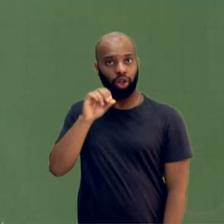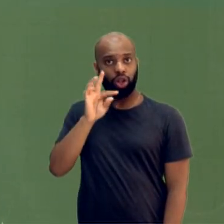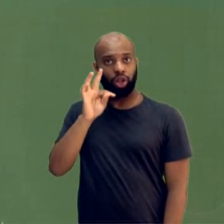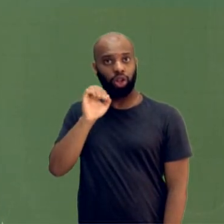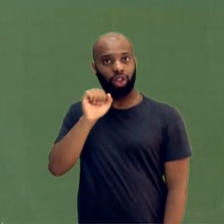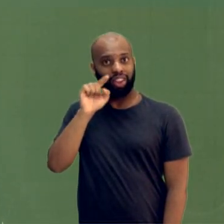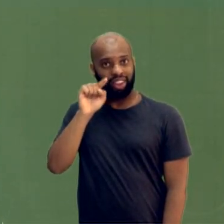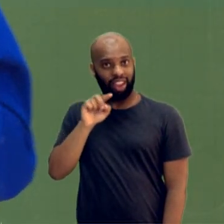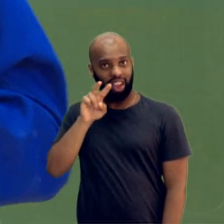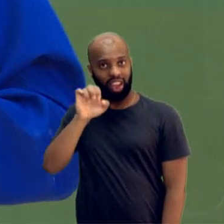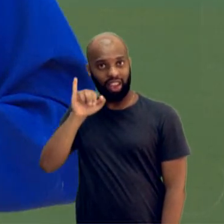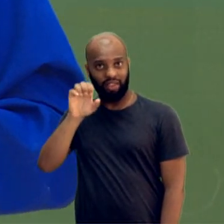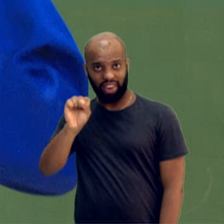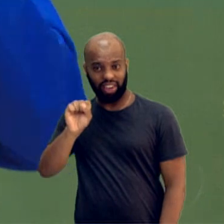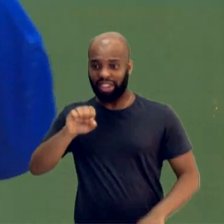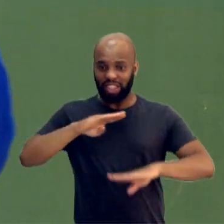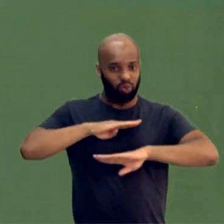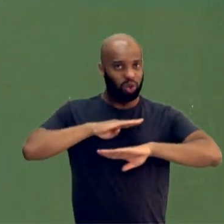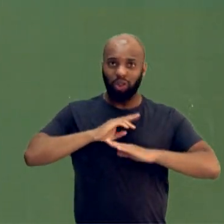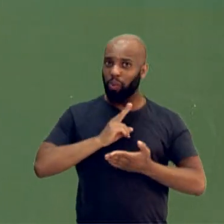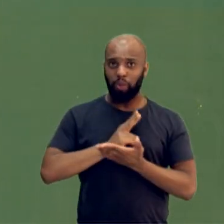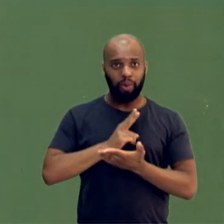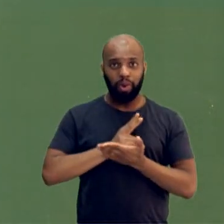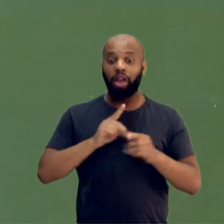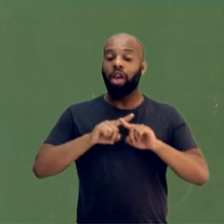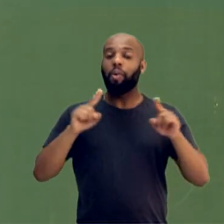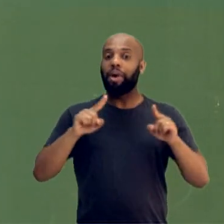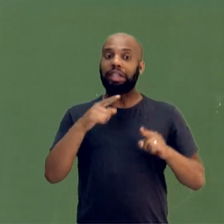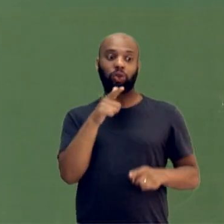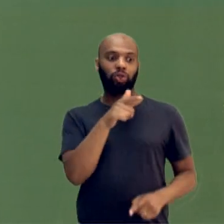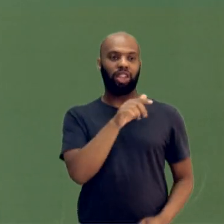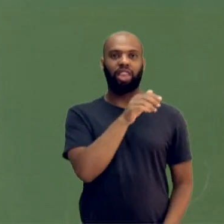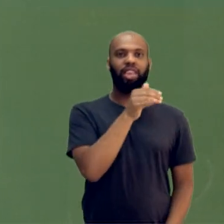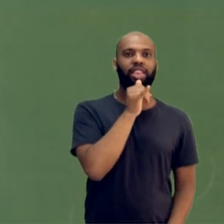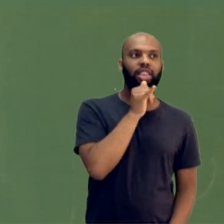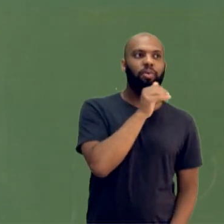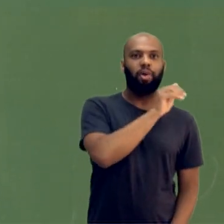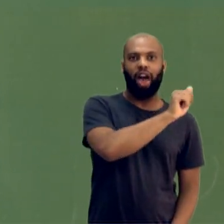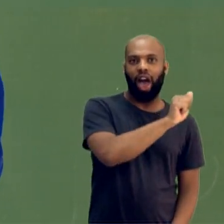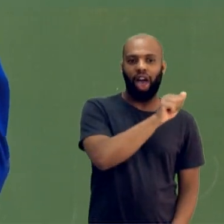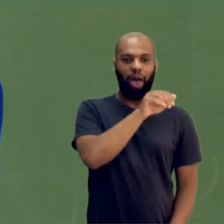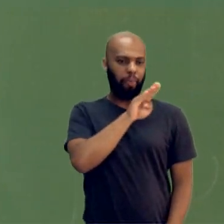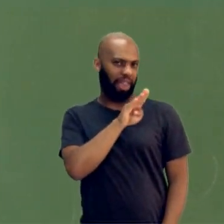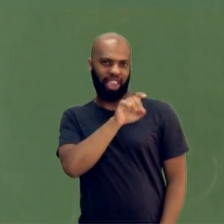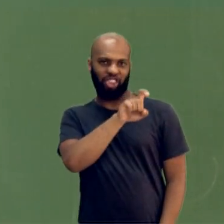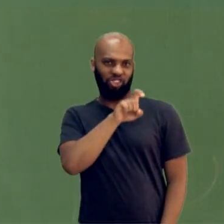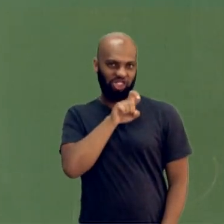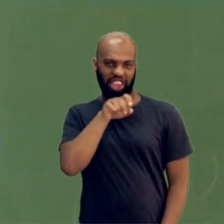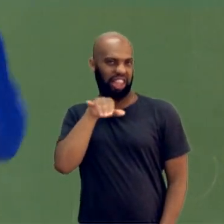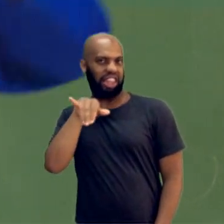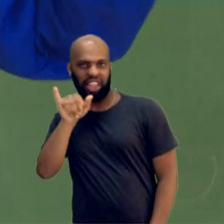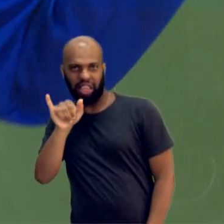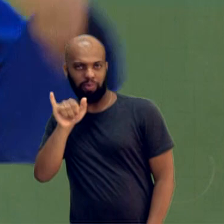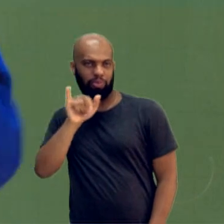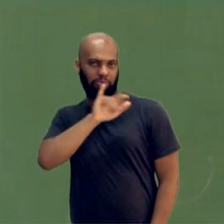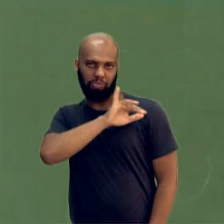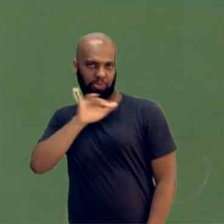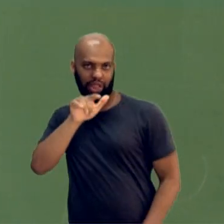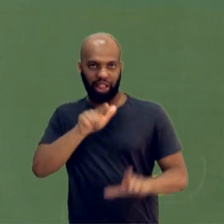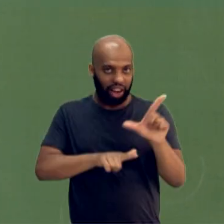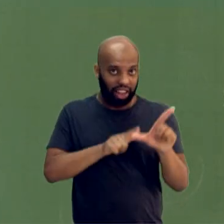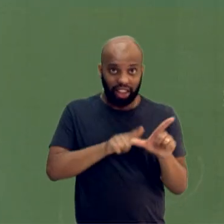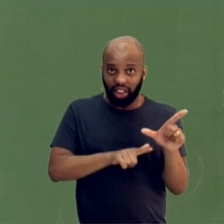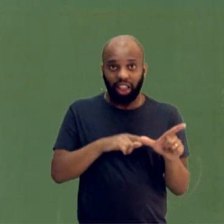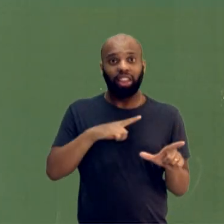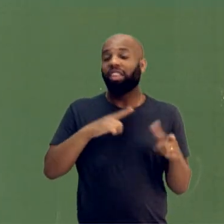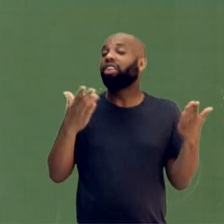situação. Só que ao invés de você trabalhar ali com a incógnita, né, X, Y, ou seja, com a